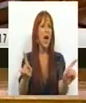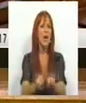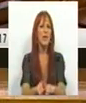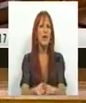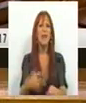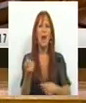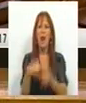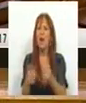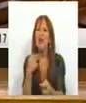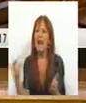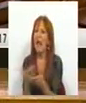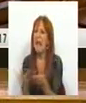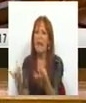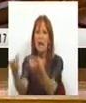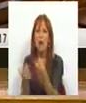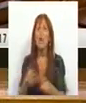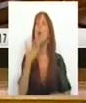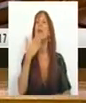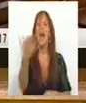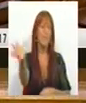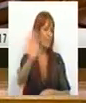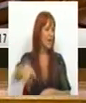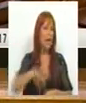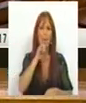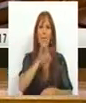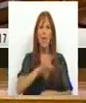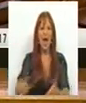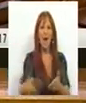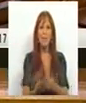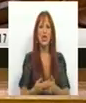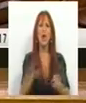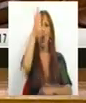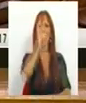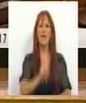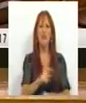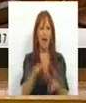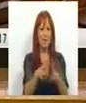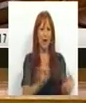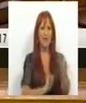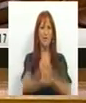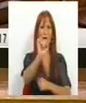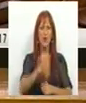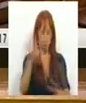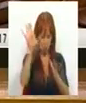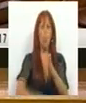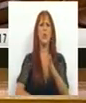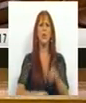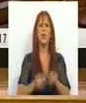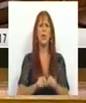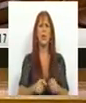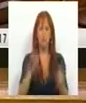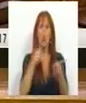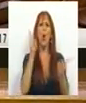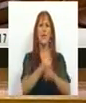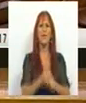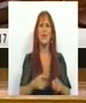a mercearia orçamental, mas para poder apresentar ao Governo e à sua maioria condições para que se